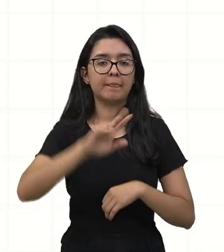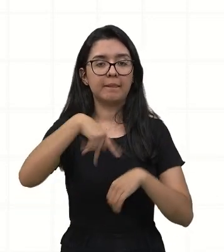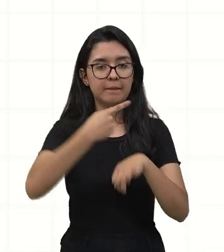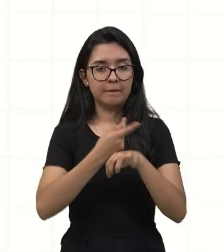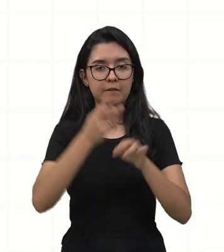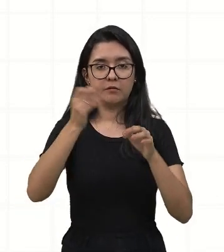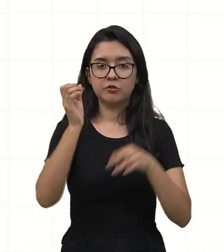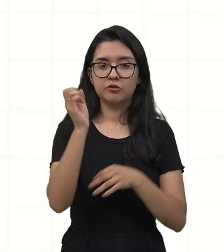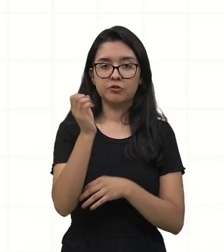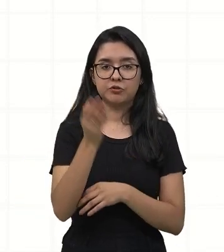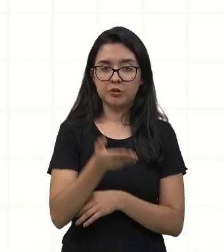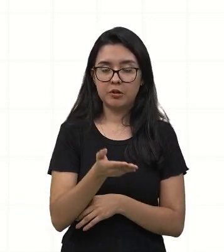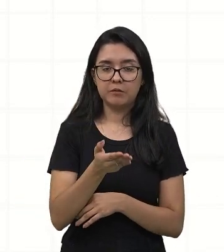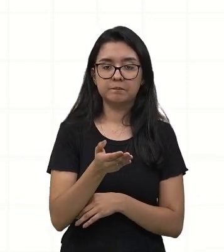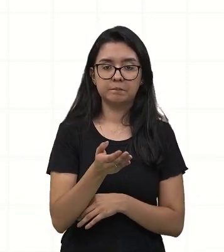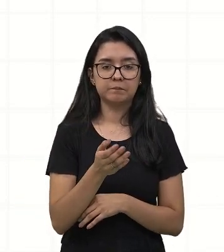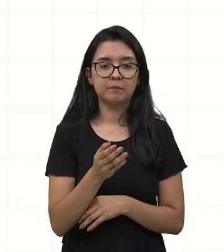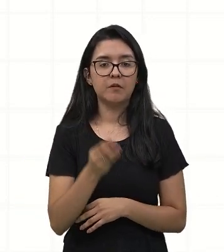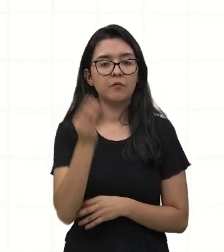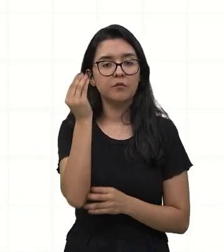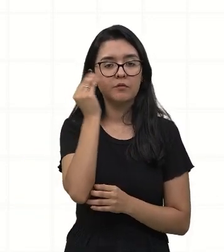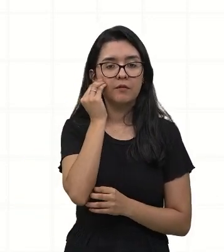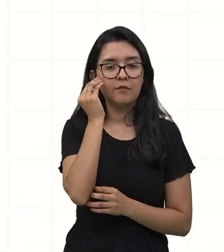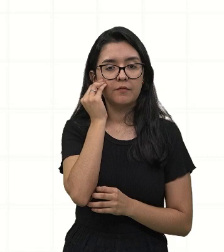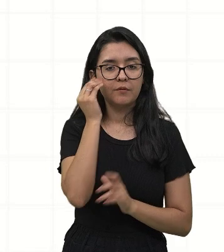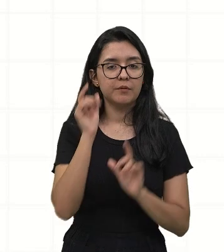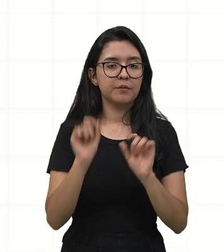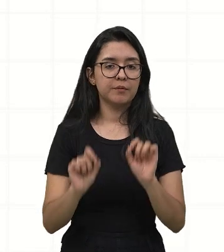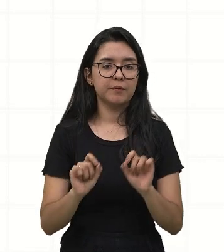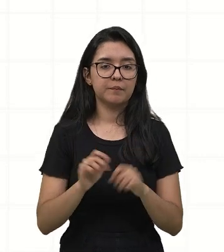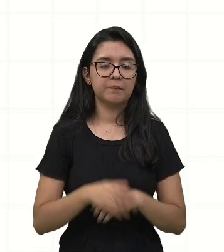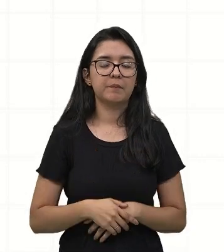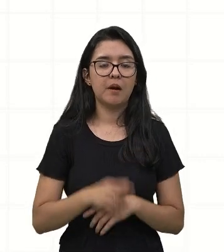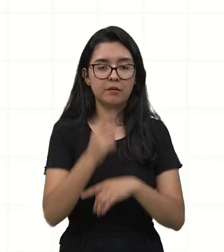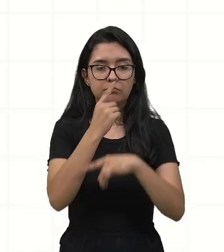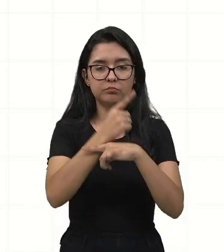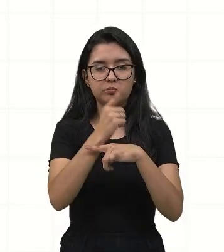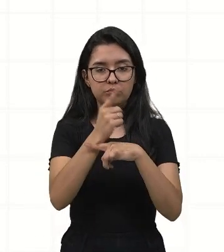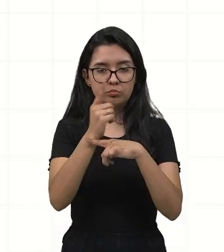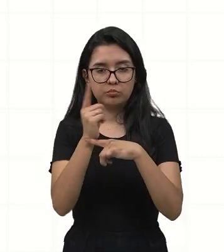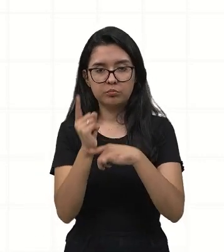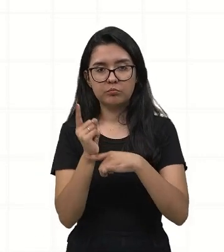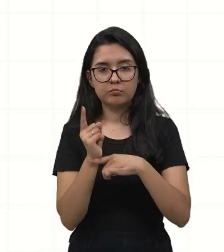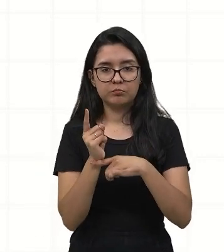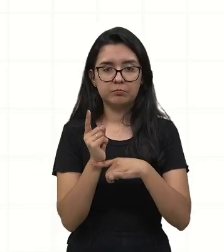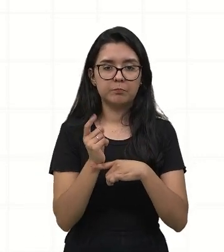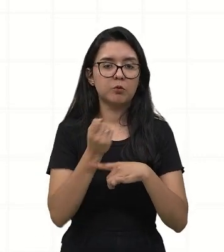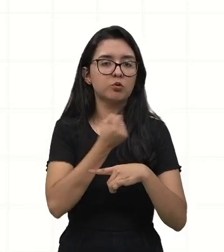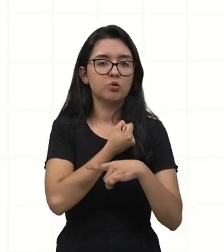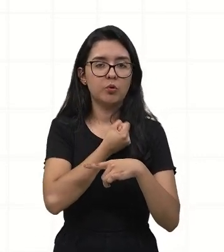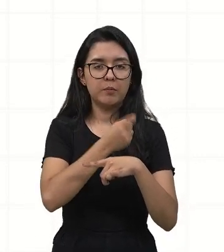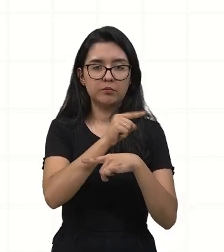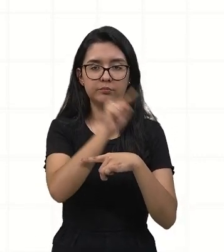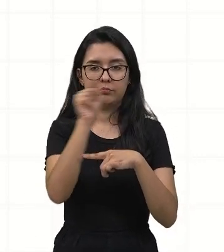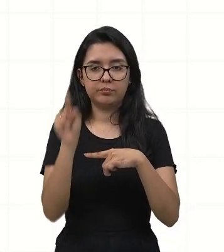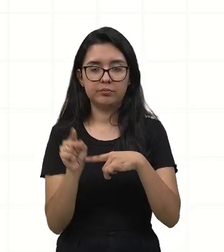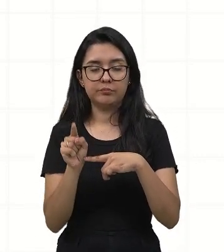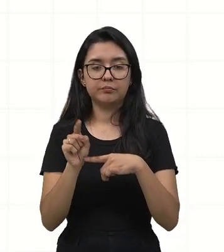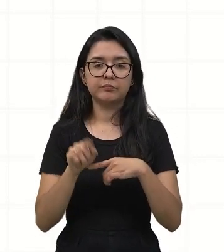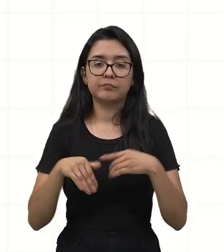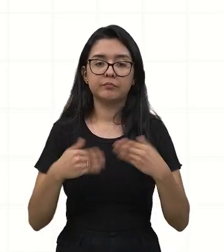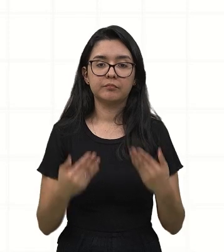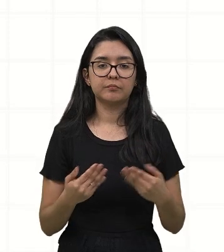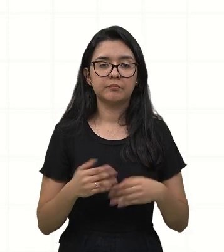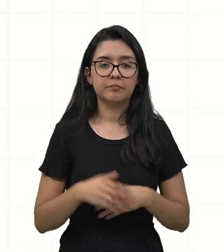fazer o alinhamento, aí sim, aí você vai olhar para a medida, tá bom? Aí o professor vai diminuir ele aqui, só para a gente,